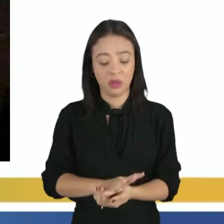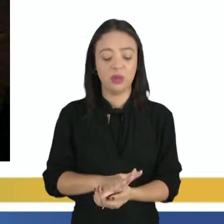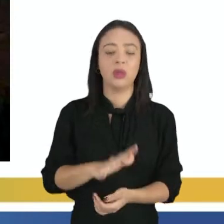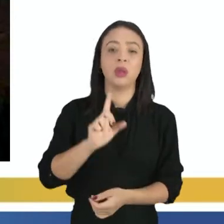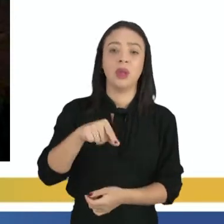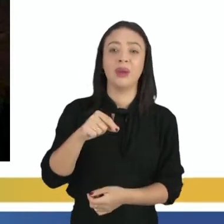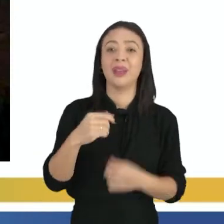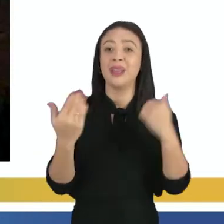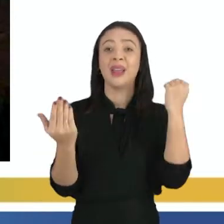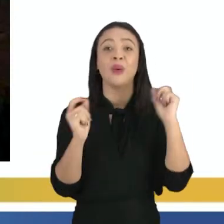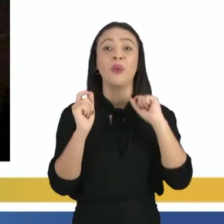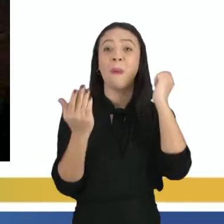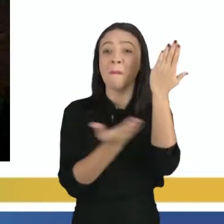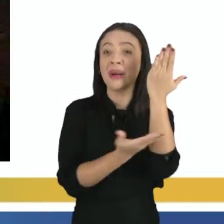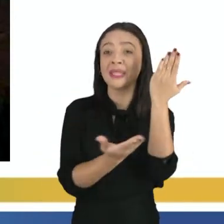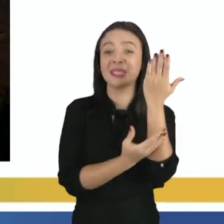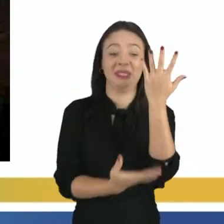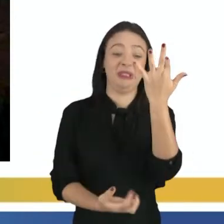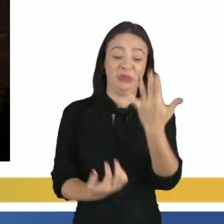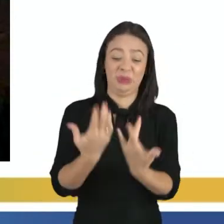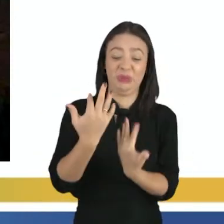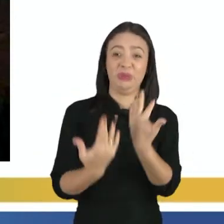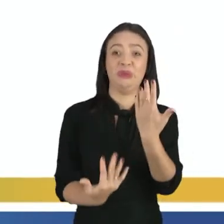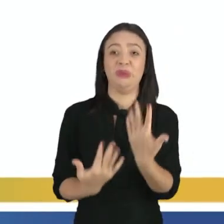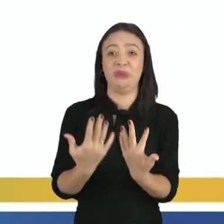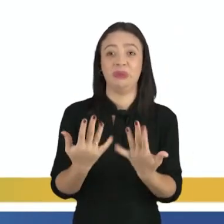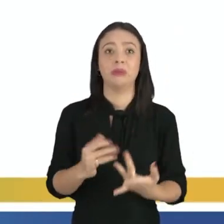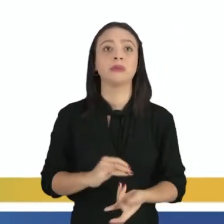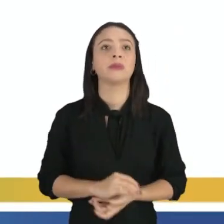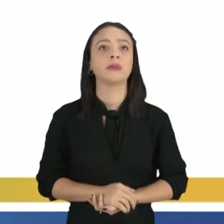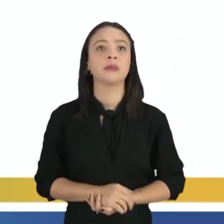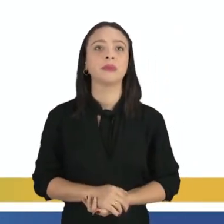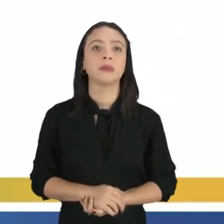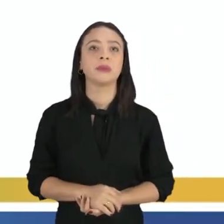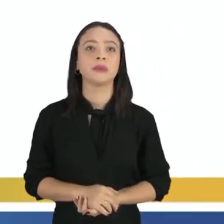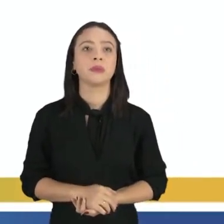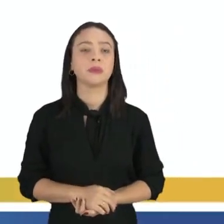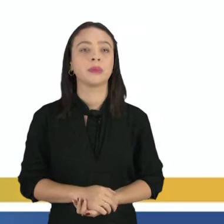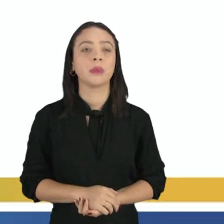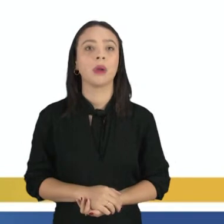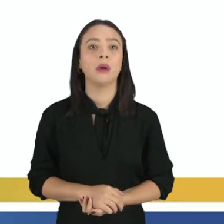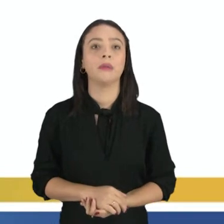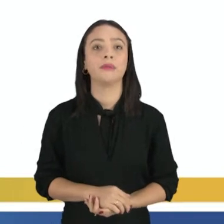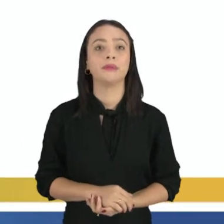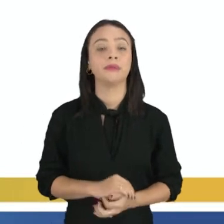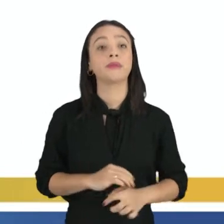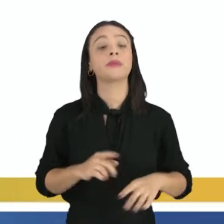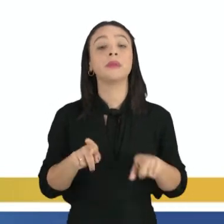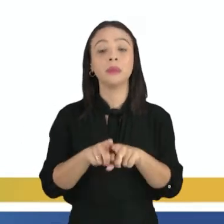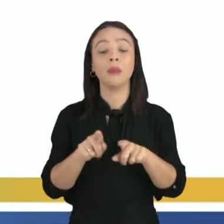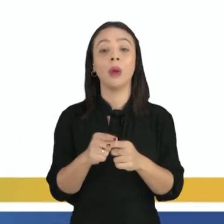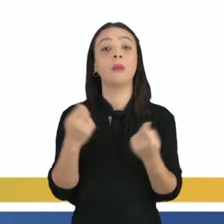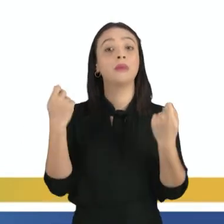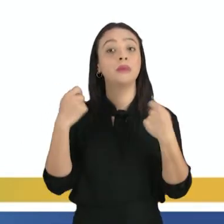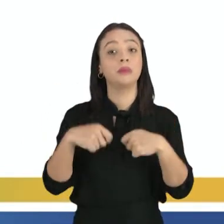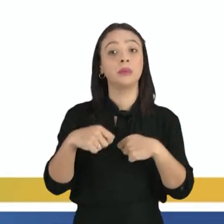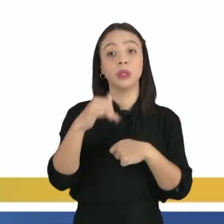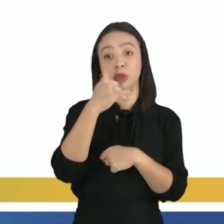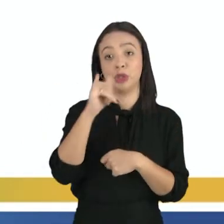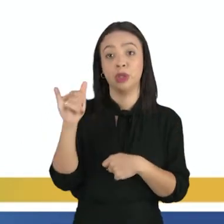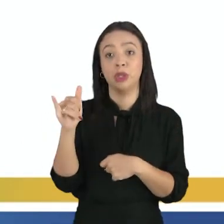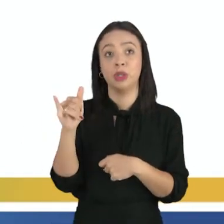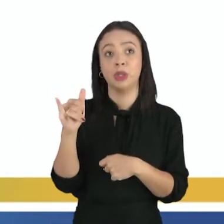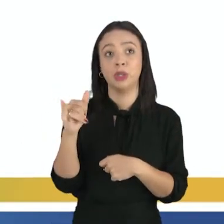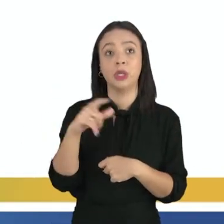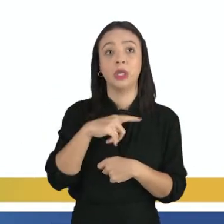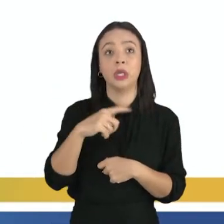carvão, né? A madeira, né? É torrada lá. E aí, pessoal, como formas de energia alternativa, temos aí